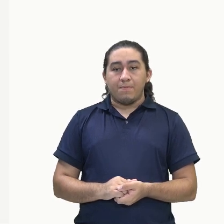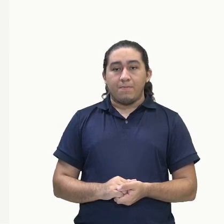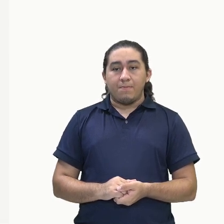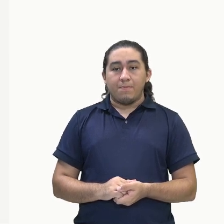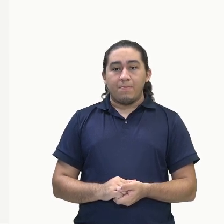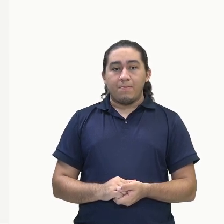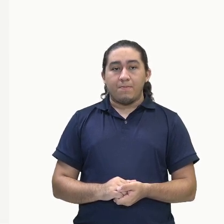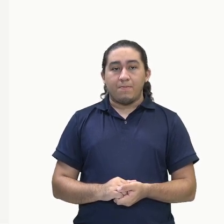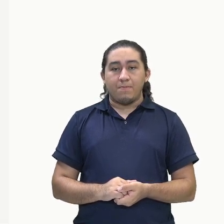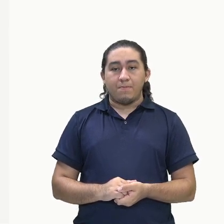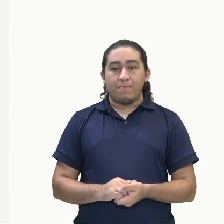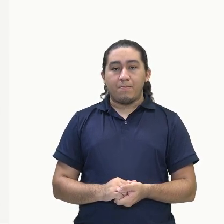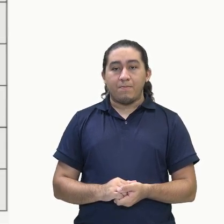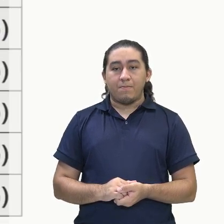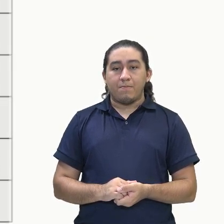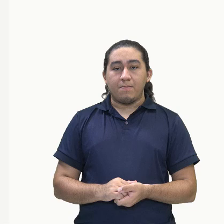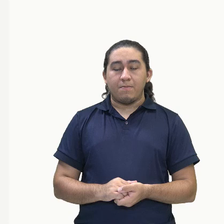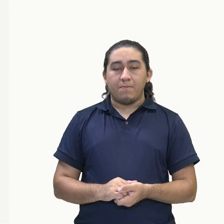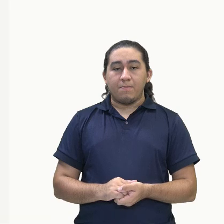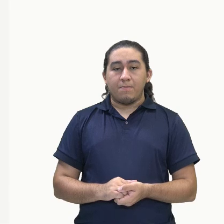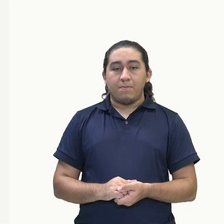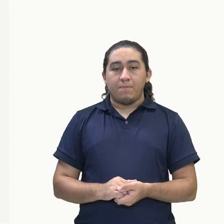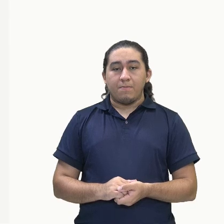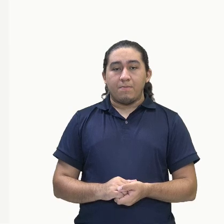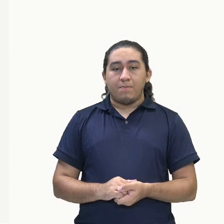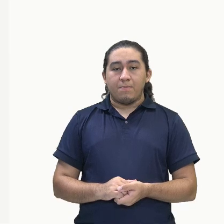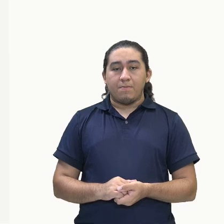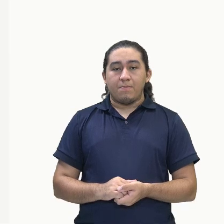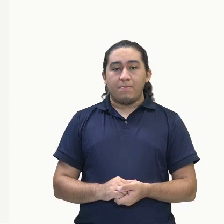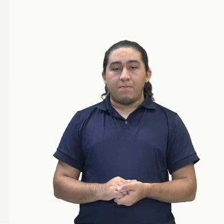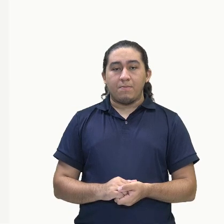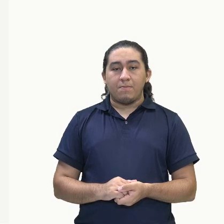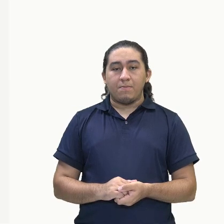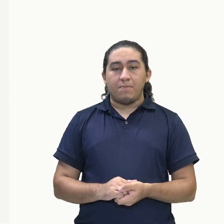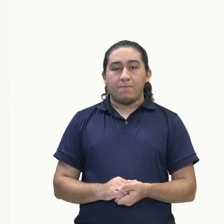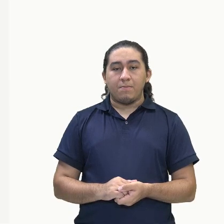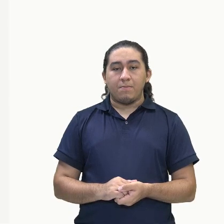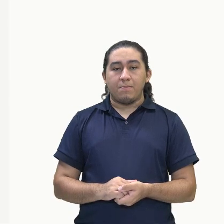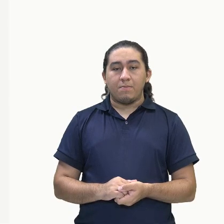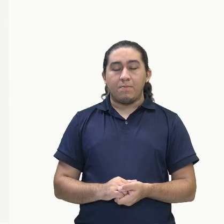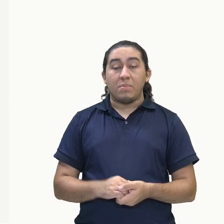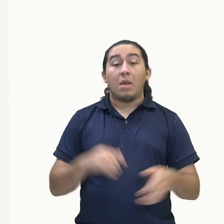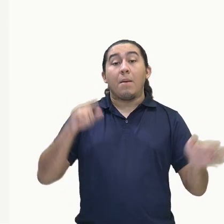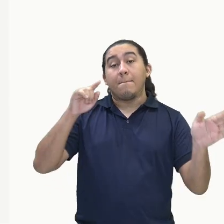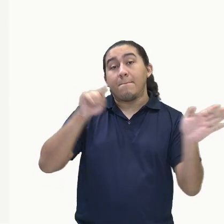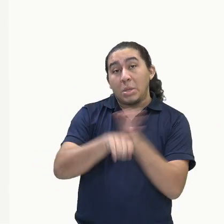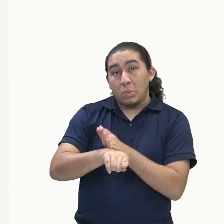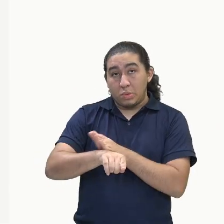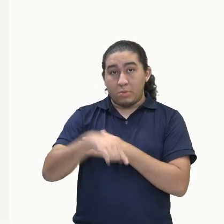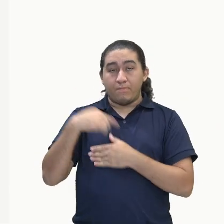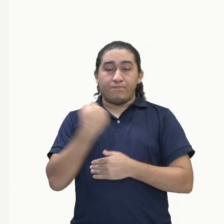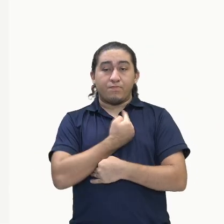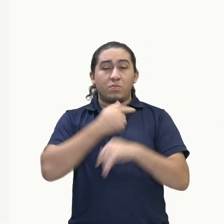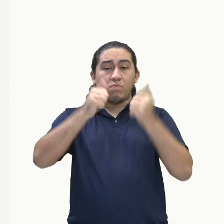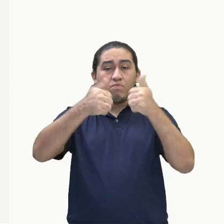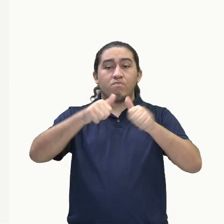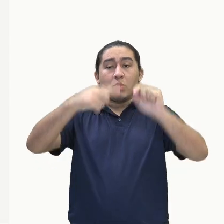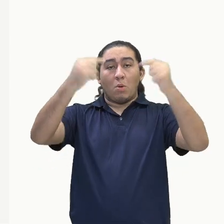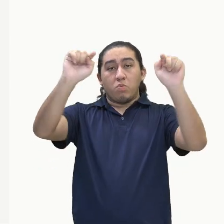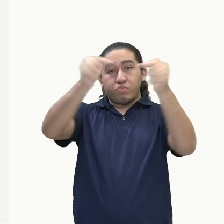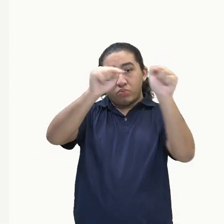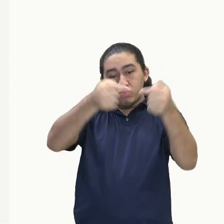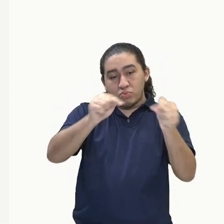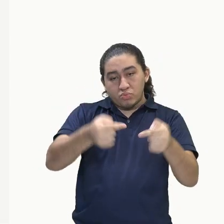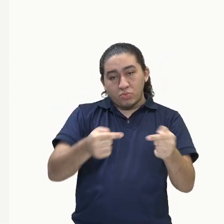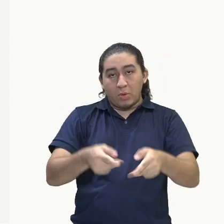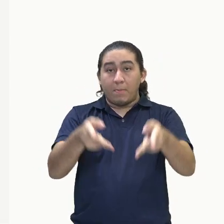é a seguinte. Vamos analisar as combinações e ver qual a possibilidade de